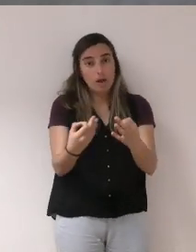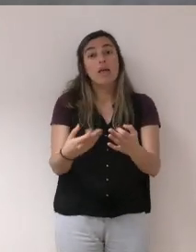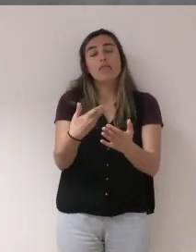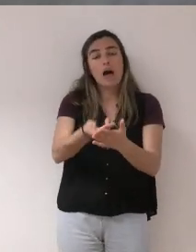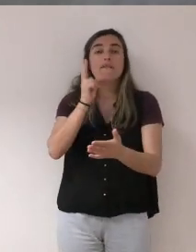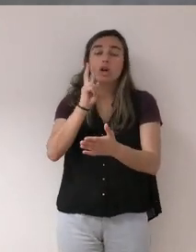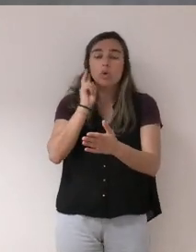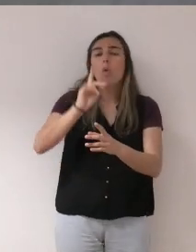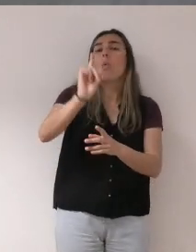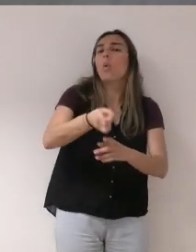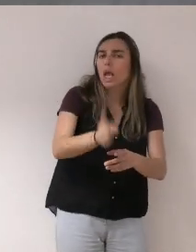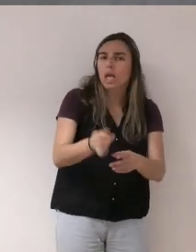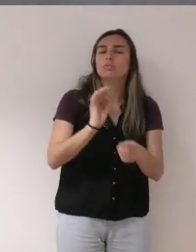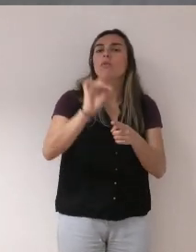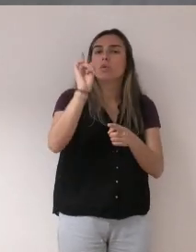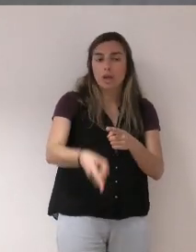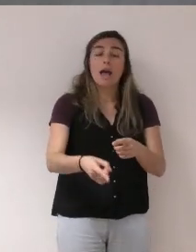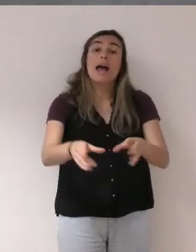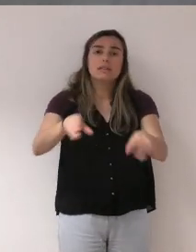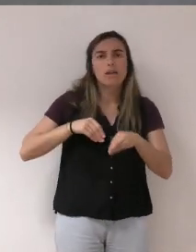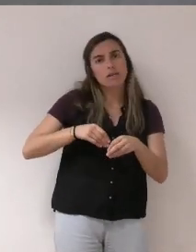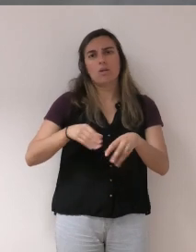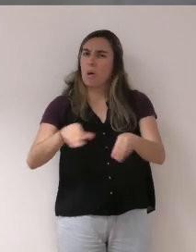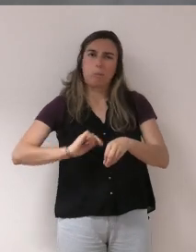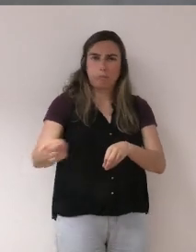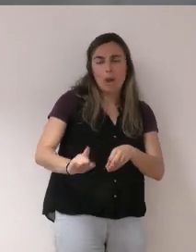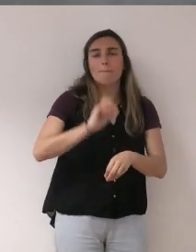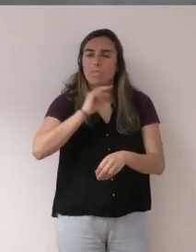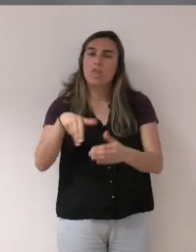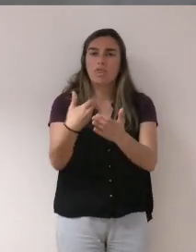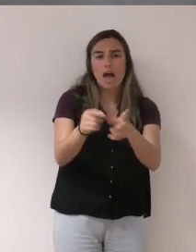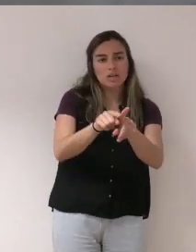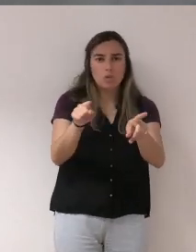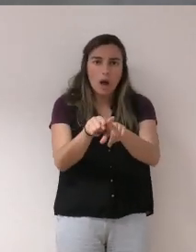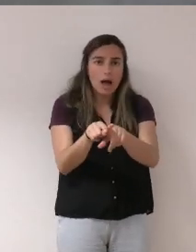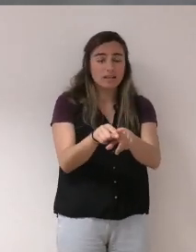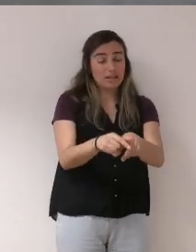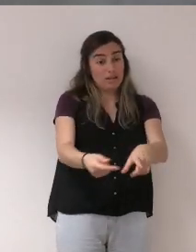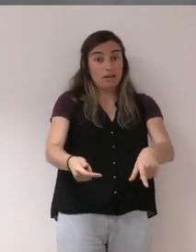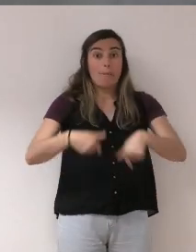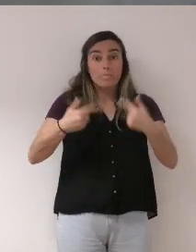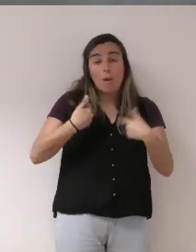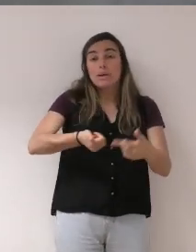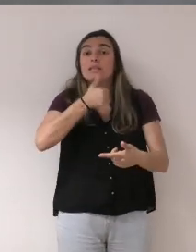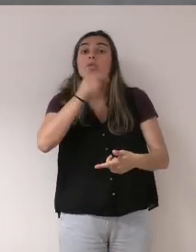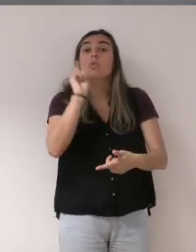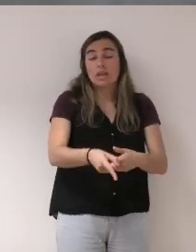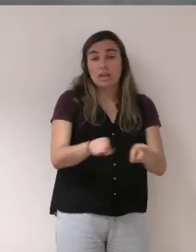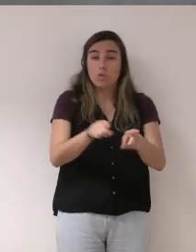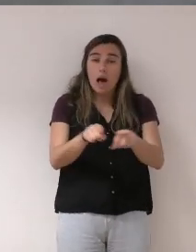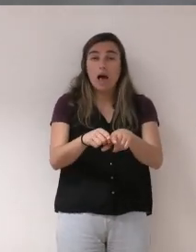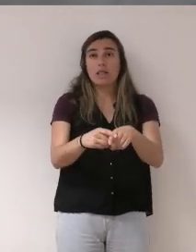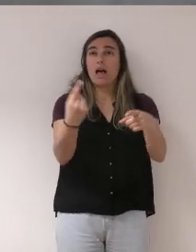valorizam, naquilo que valorizam ou rejeitam, pode produzir um fechamento das possibilidades individuais. A censura